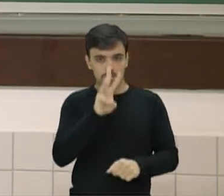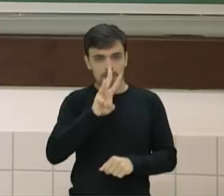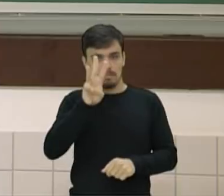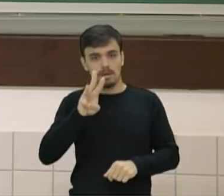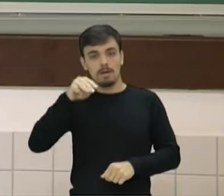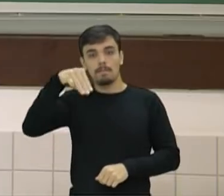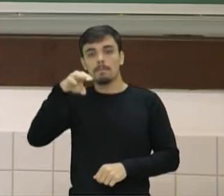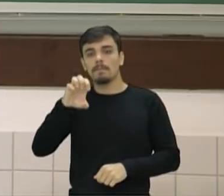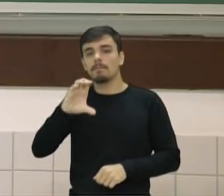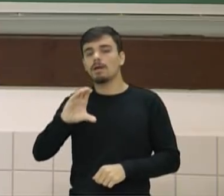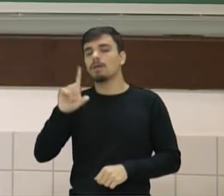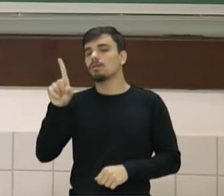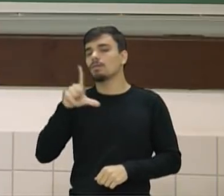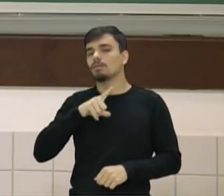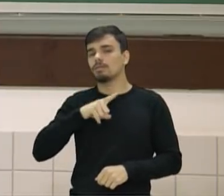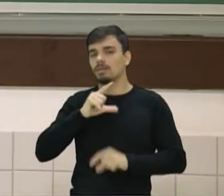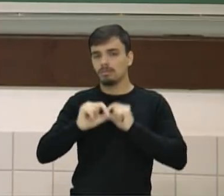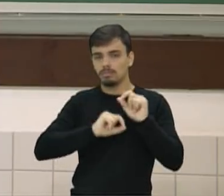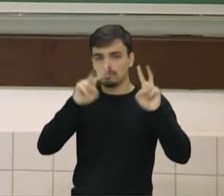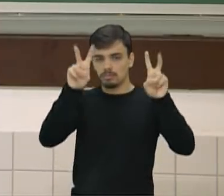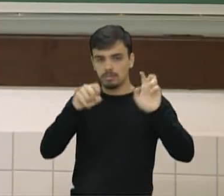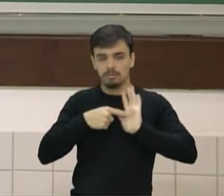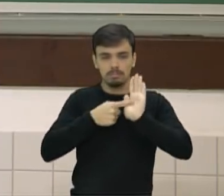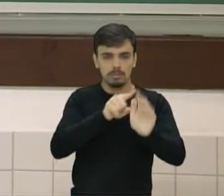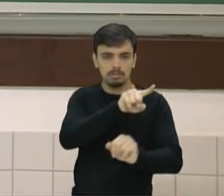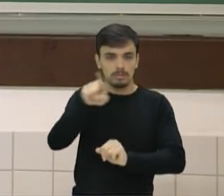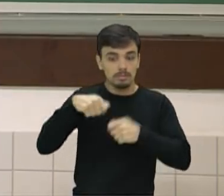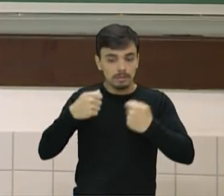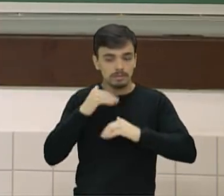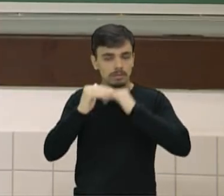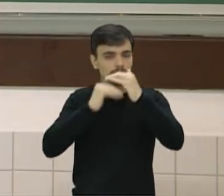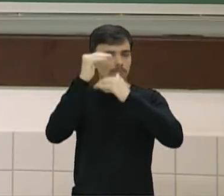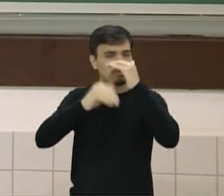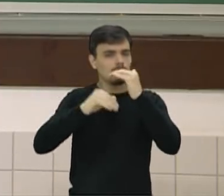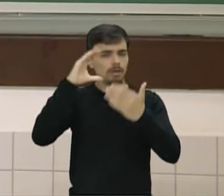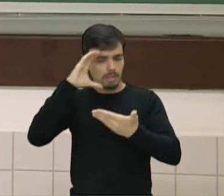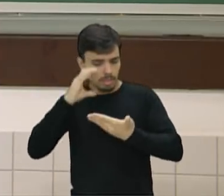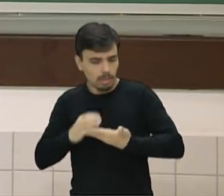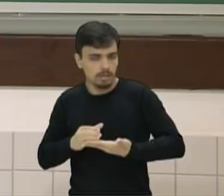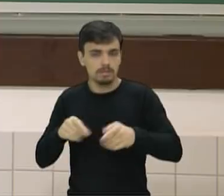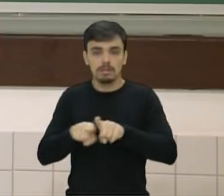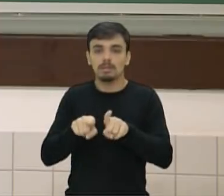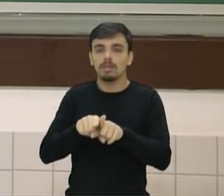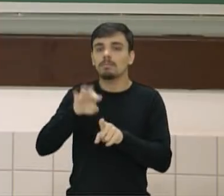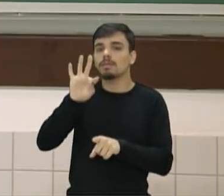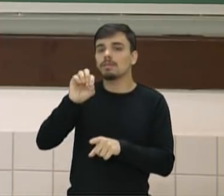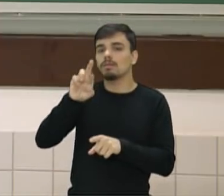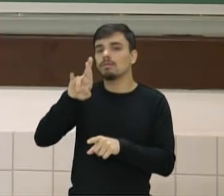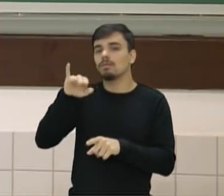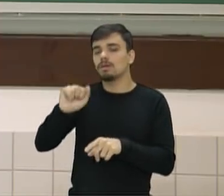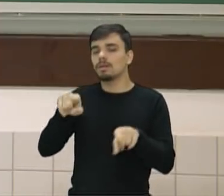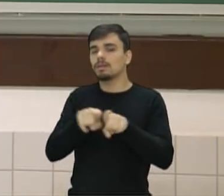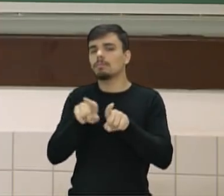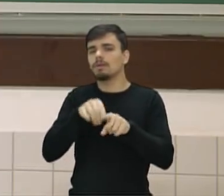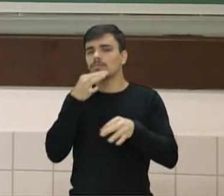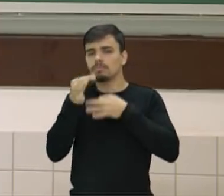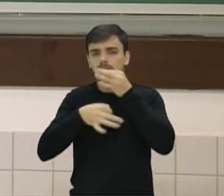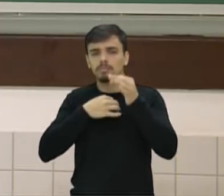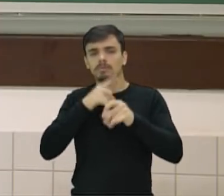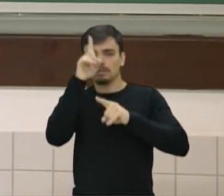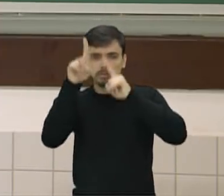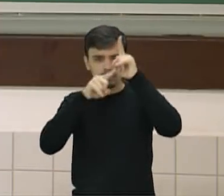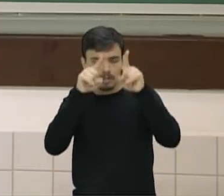que o Enem vai te trazer, por exemplo, você tem que desenvolver uma tese, uma teoria, falar os argumentos, as ideias e propor